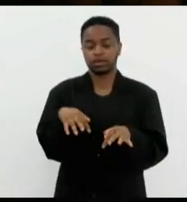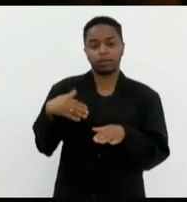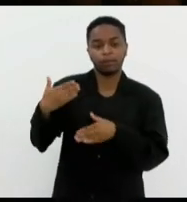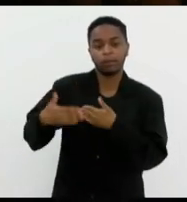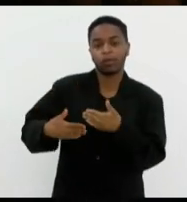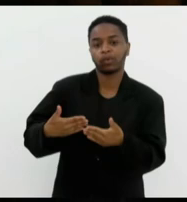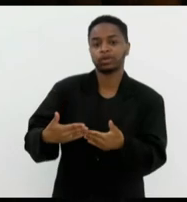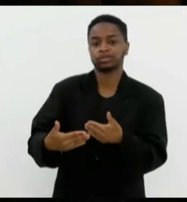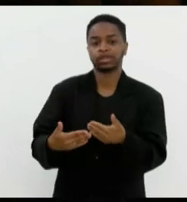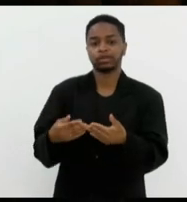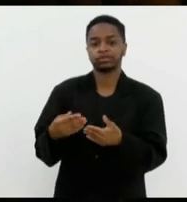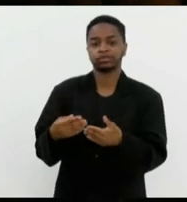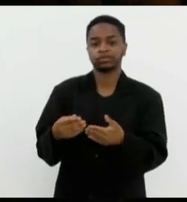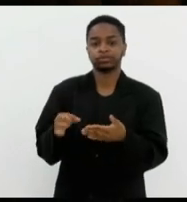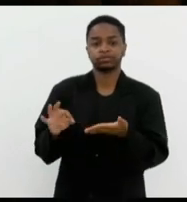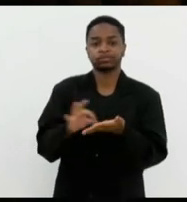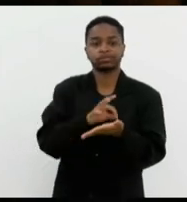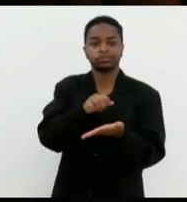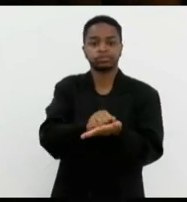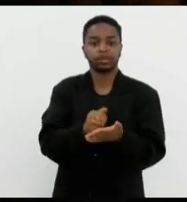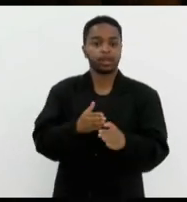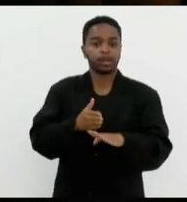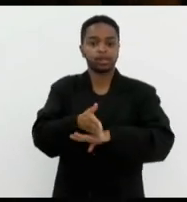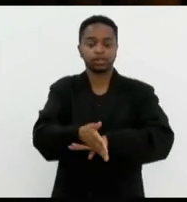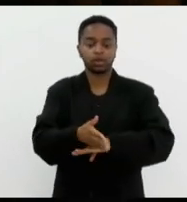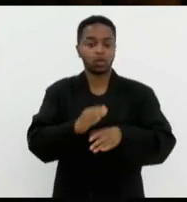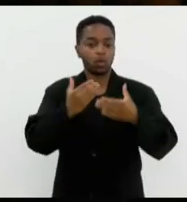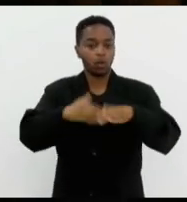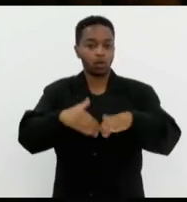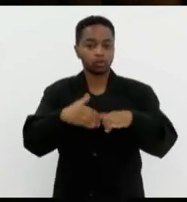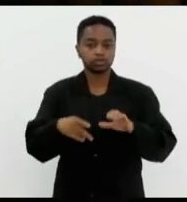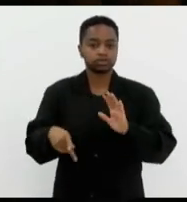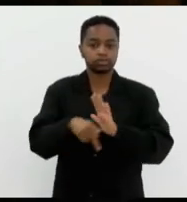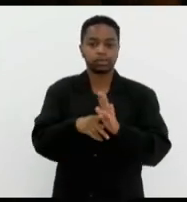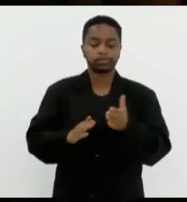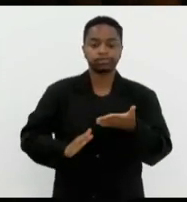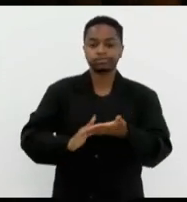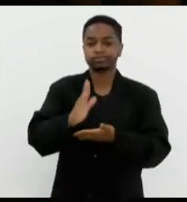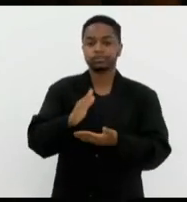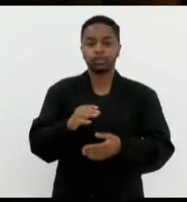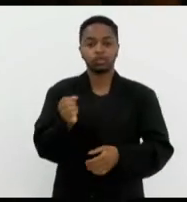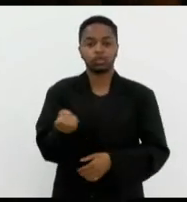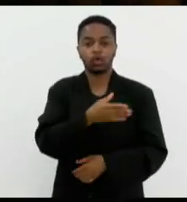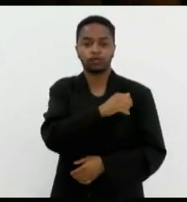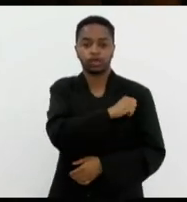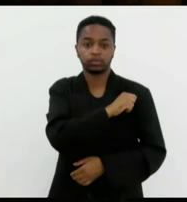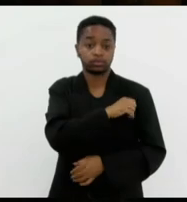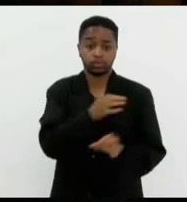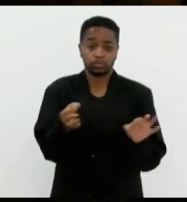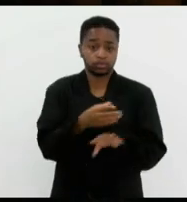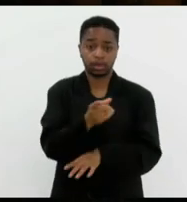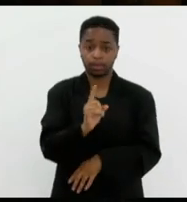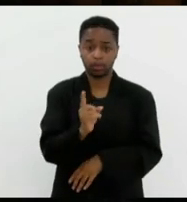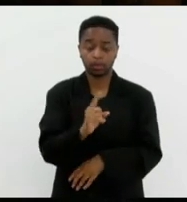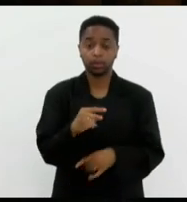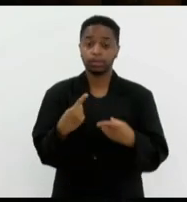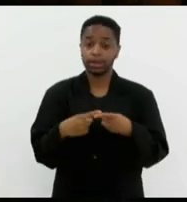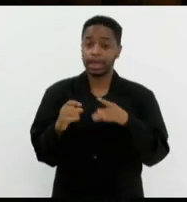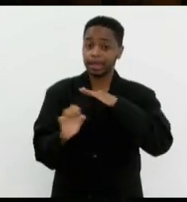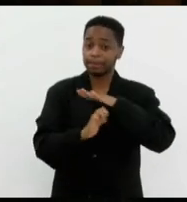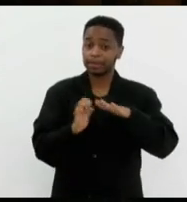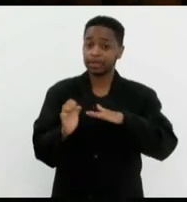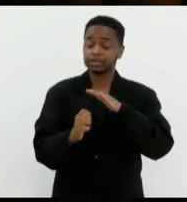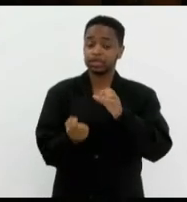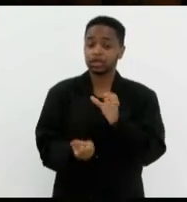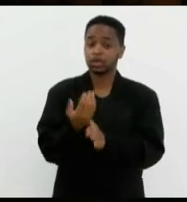processo de ingresso. O concurso de ingresso dos novos estudantes não foi concluído. A empresa que realizou a prova